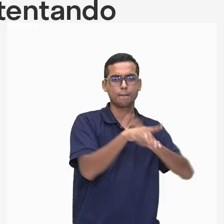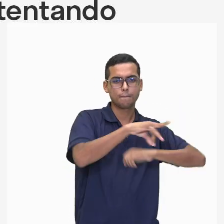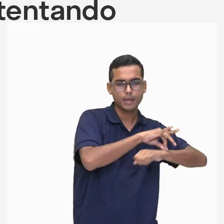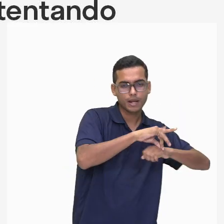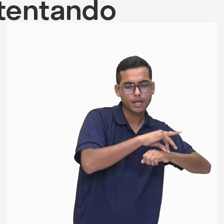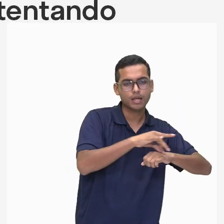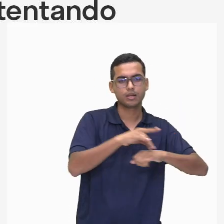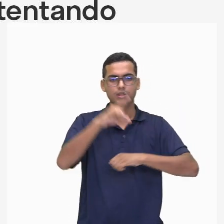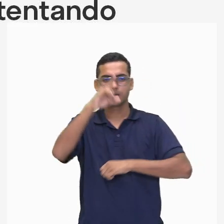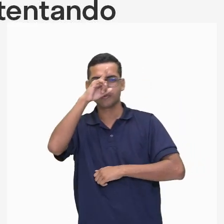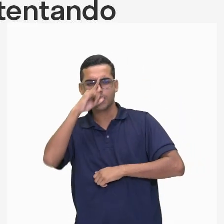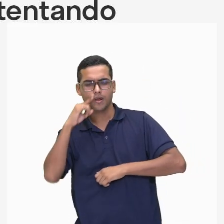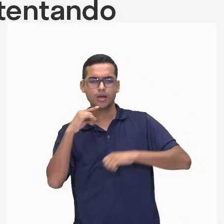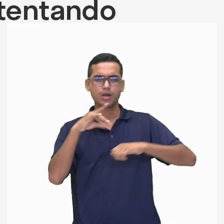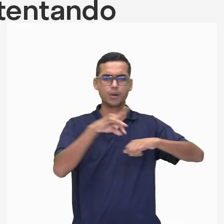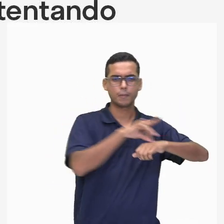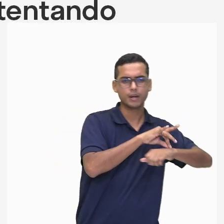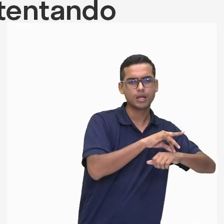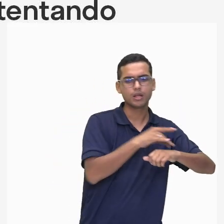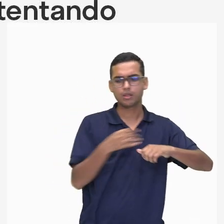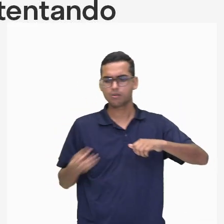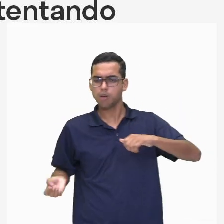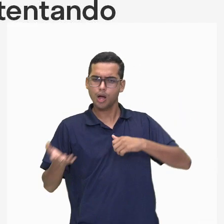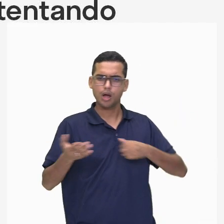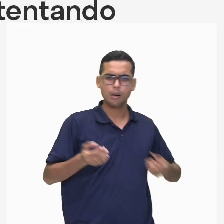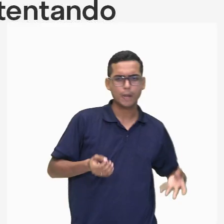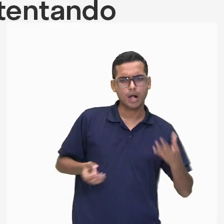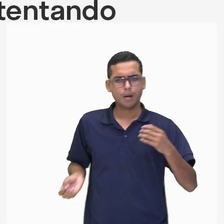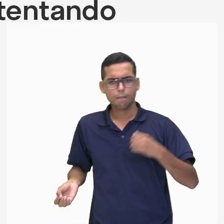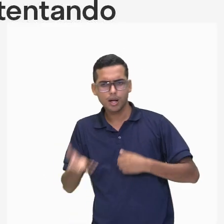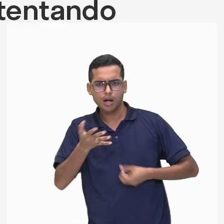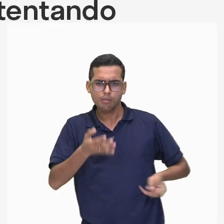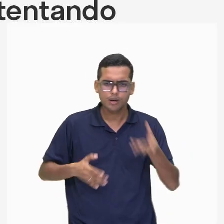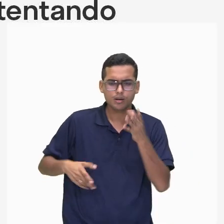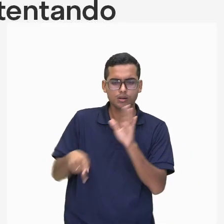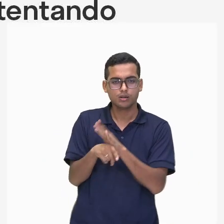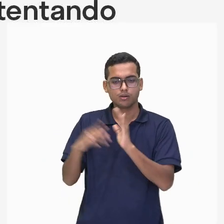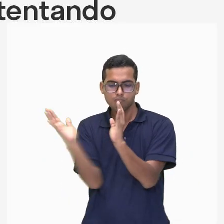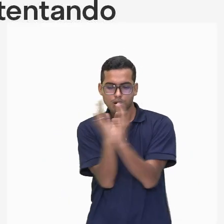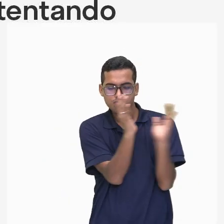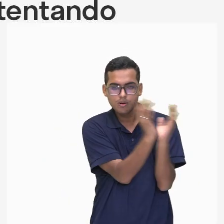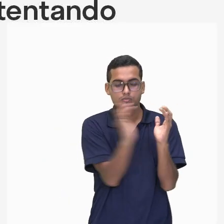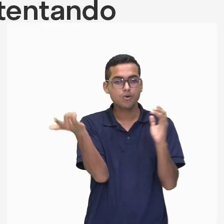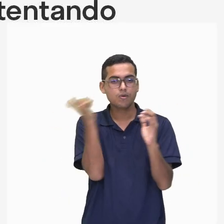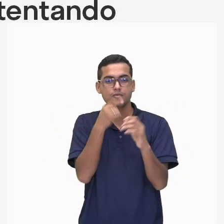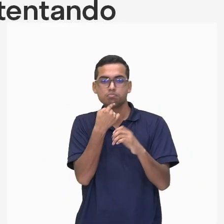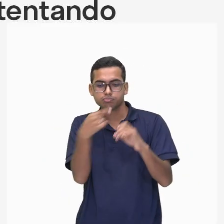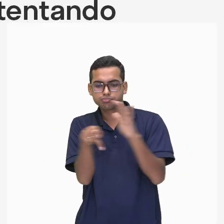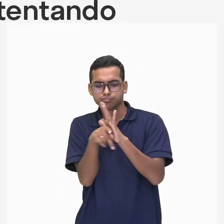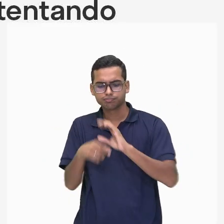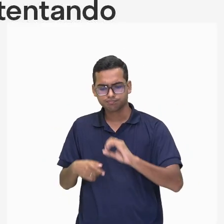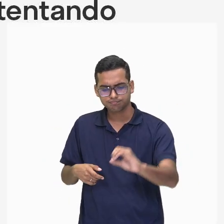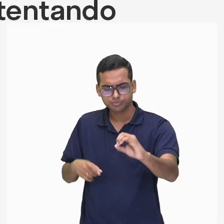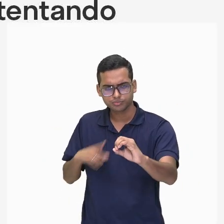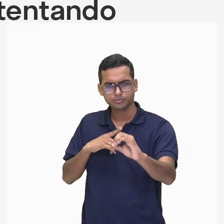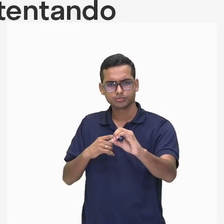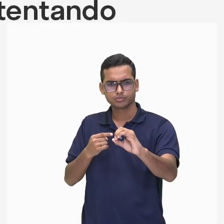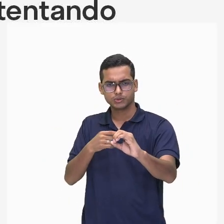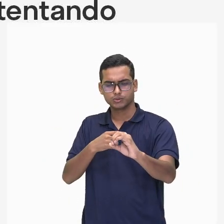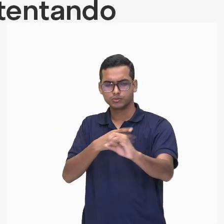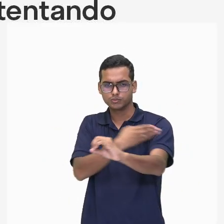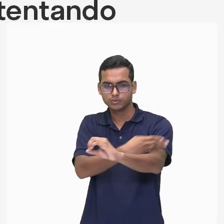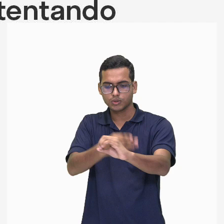preto. Tá? E aí no final, vê quem teve a bola mais próxima do alvo. Então qual